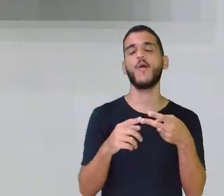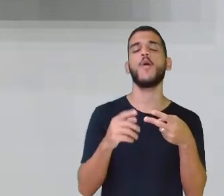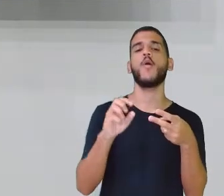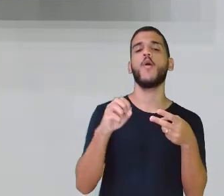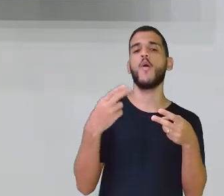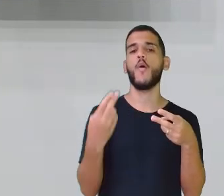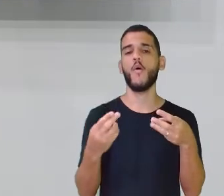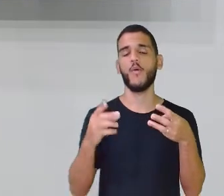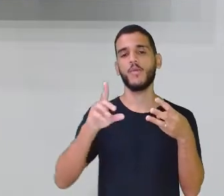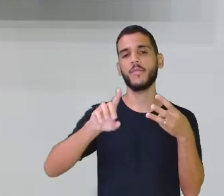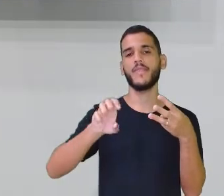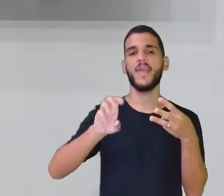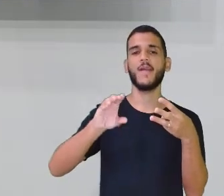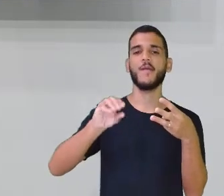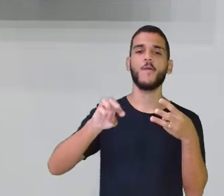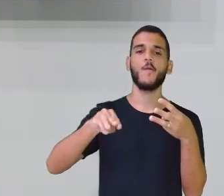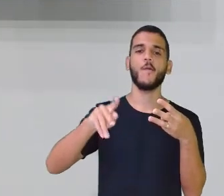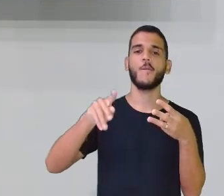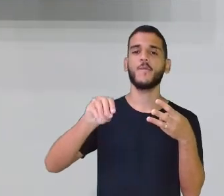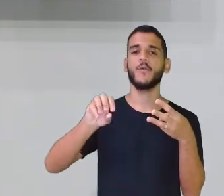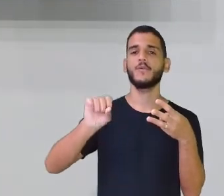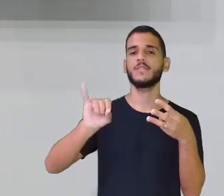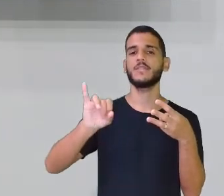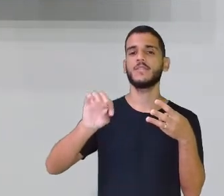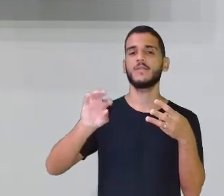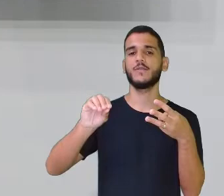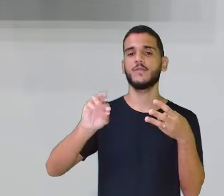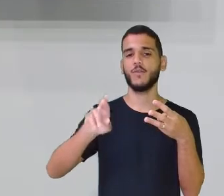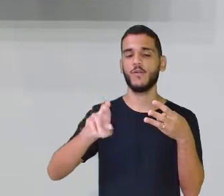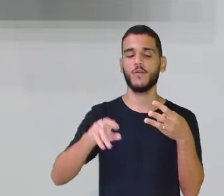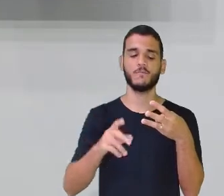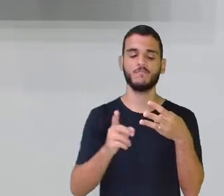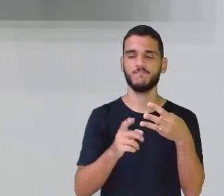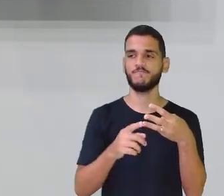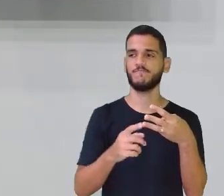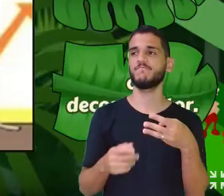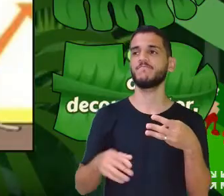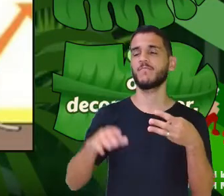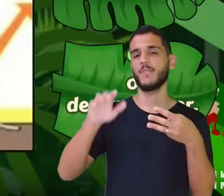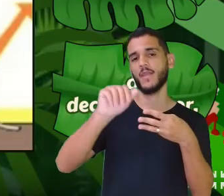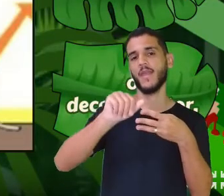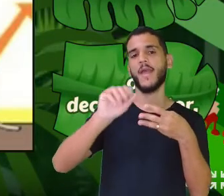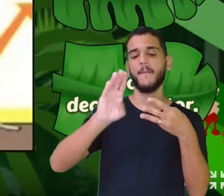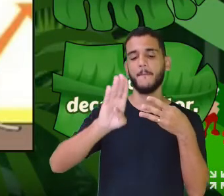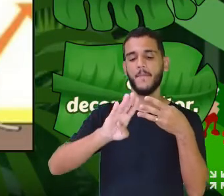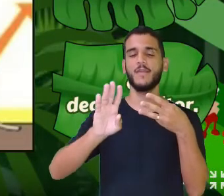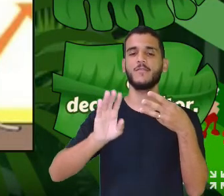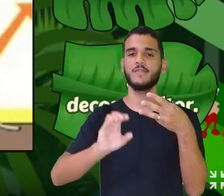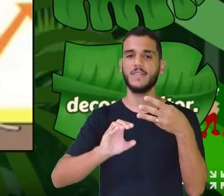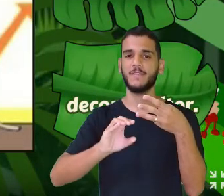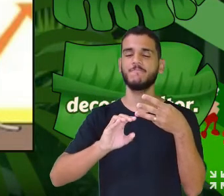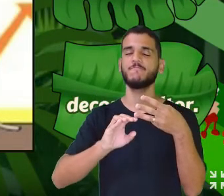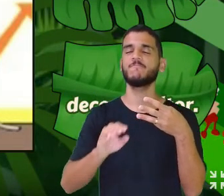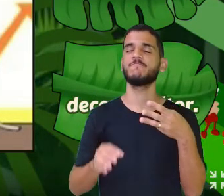desses três que eu falei que não está aqui nessa imagem? Letra A, letra B ou letra